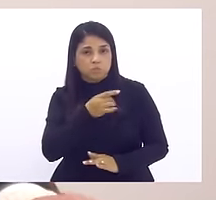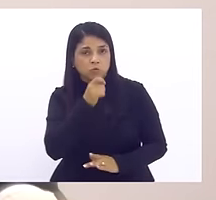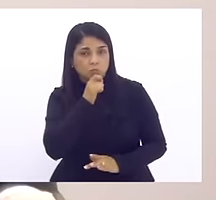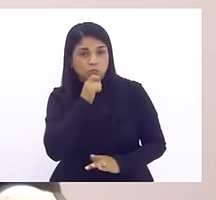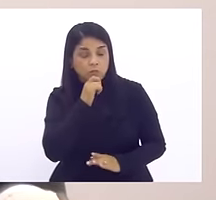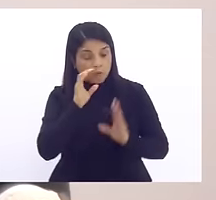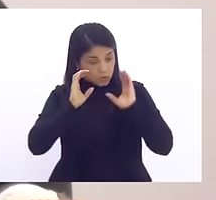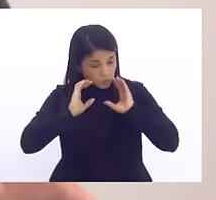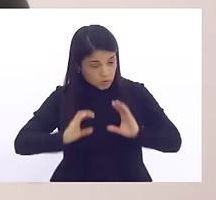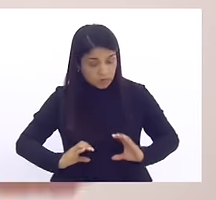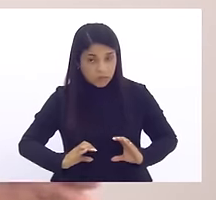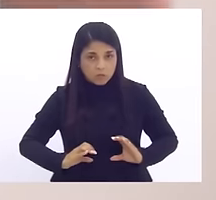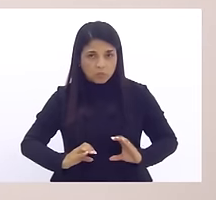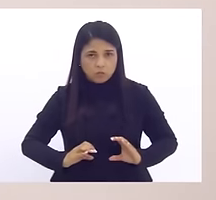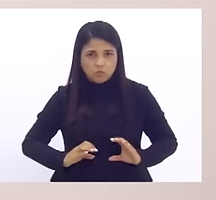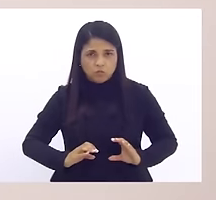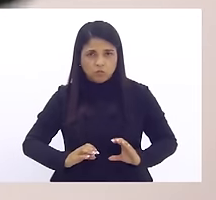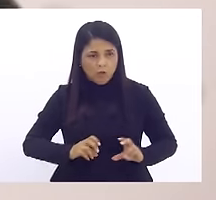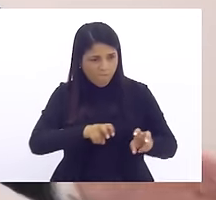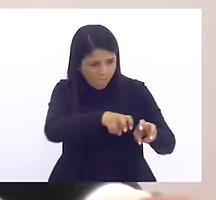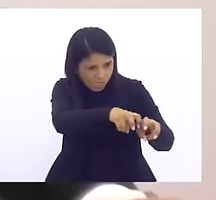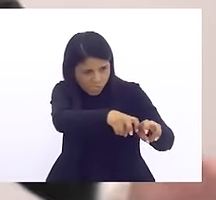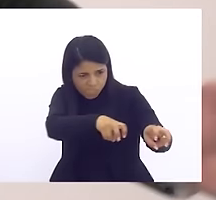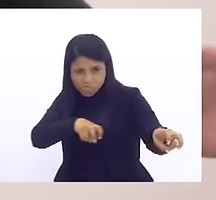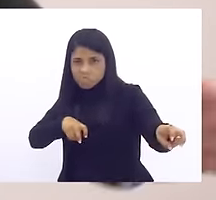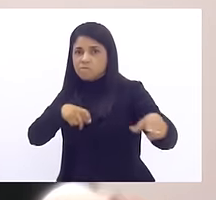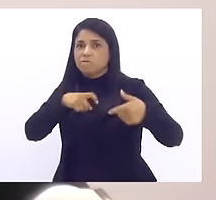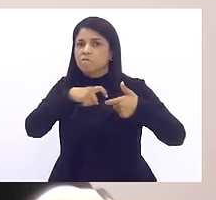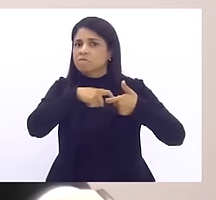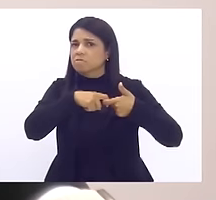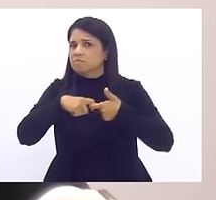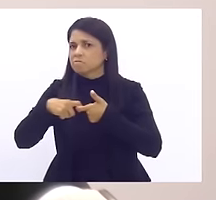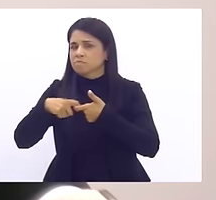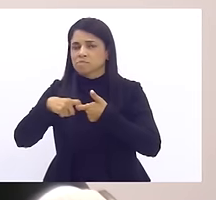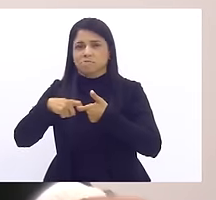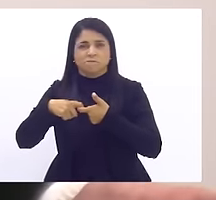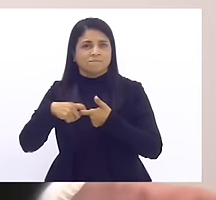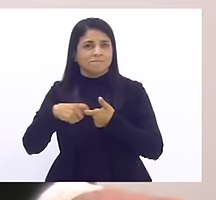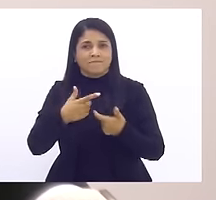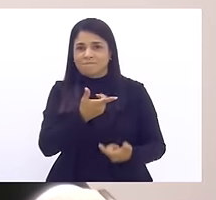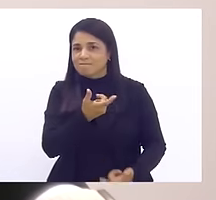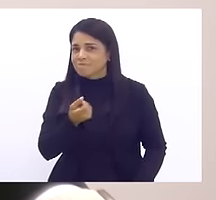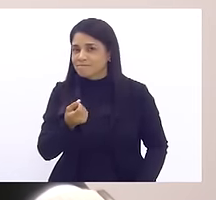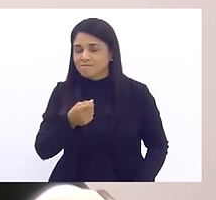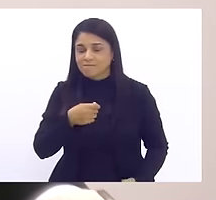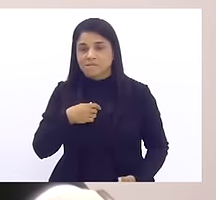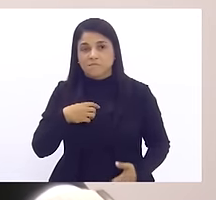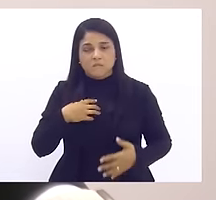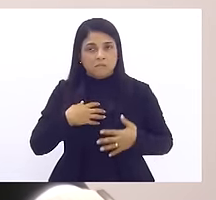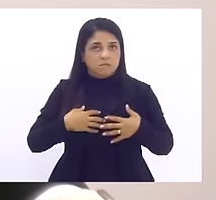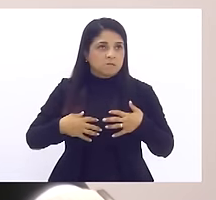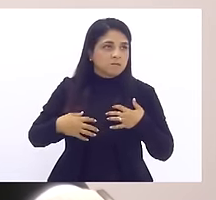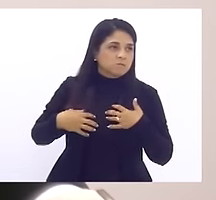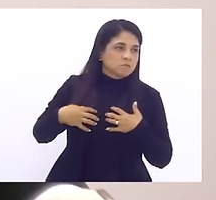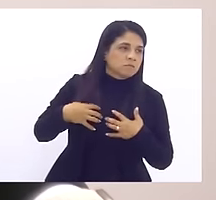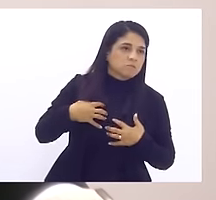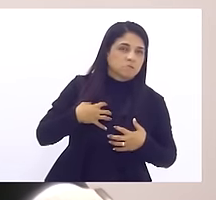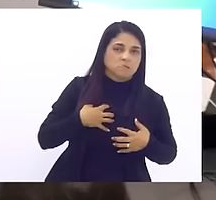o cidadão veio uma operação com 20 reboques meu irmão pessoa passar mal cara